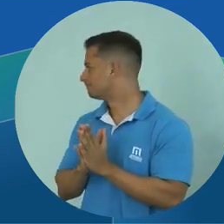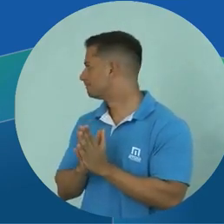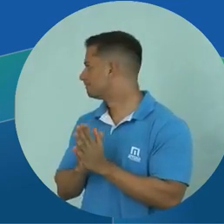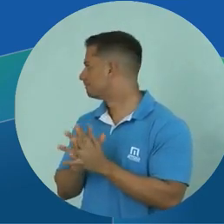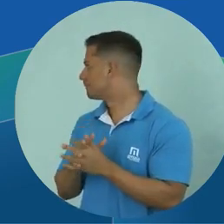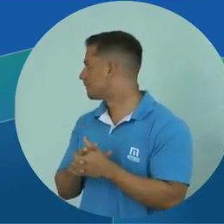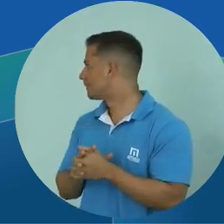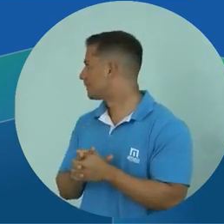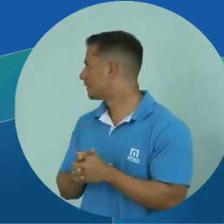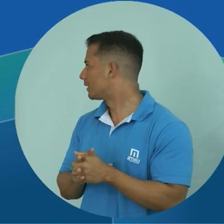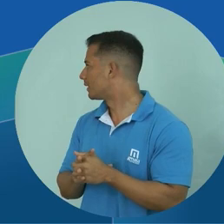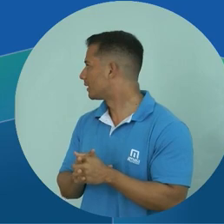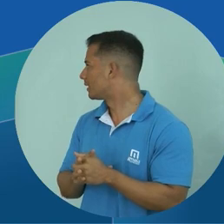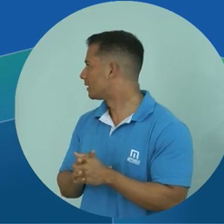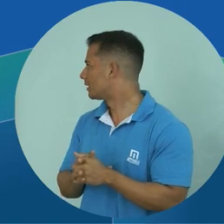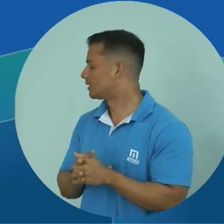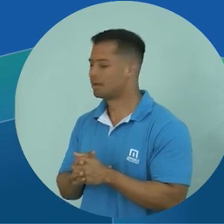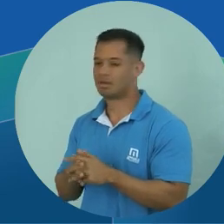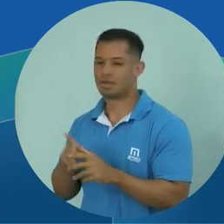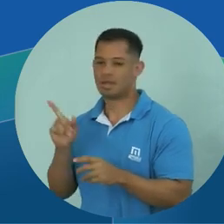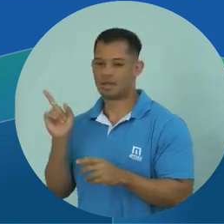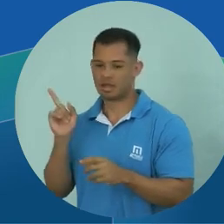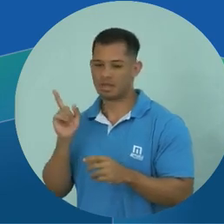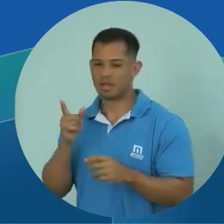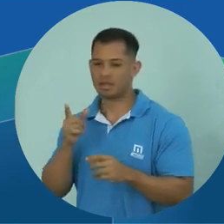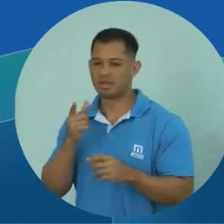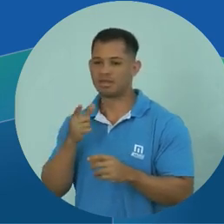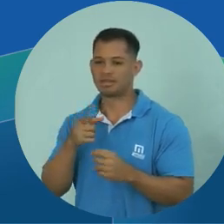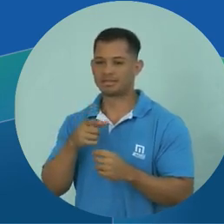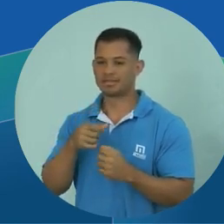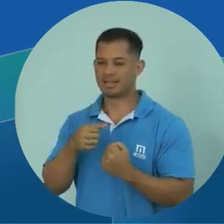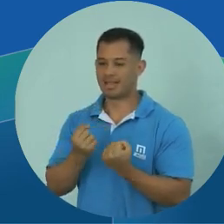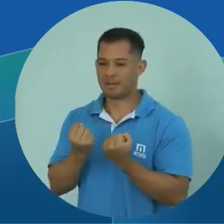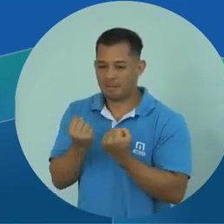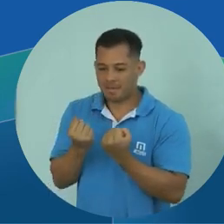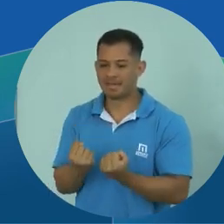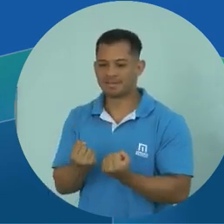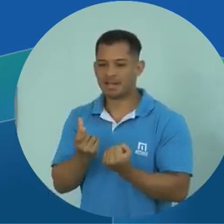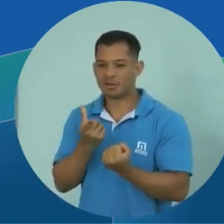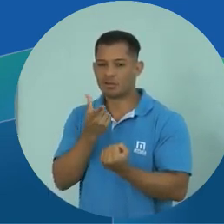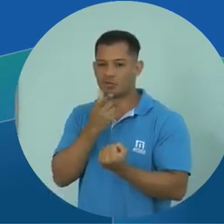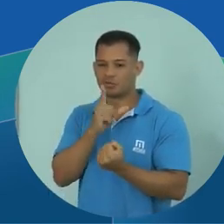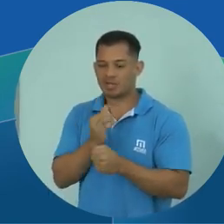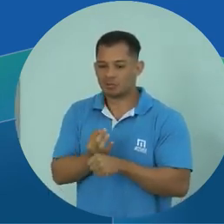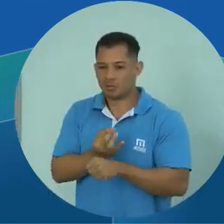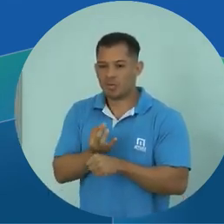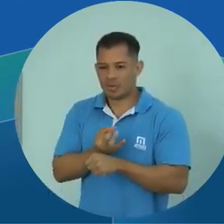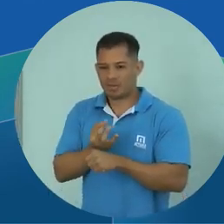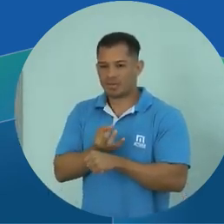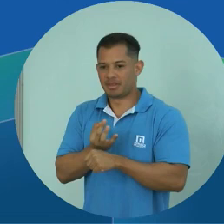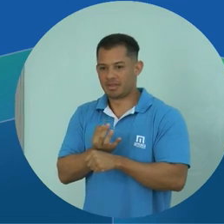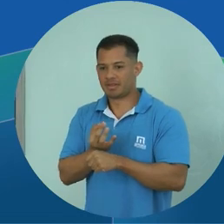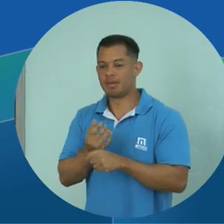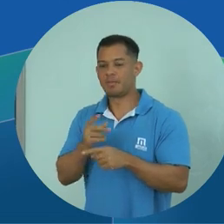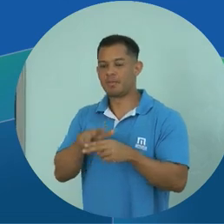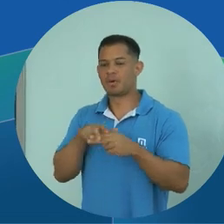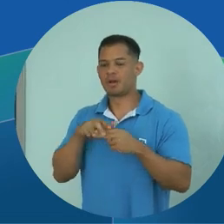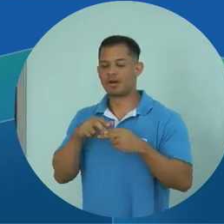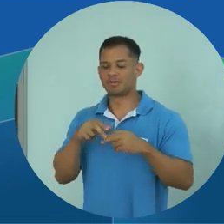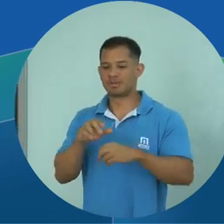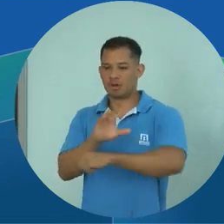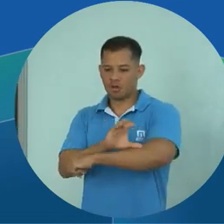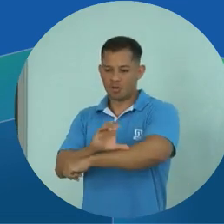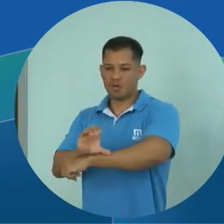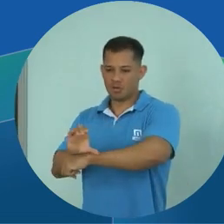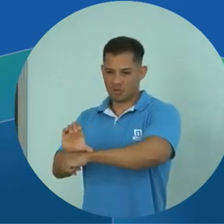salientar que ela suporta um empuxo considerável por conta do concreto no seu estado fresco. E aí, logo